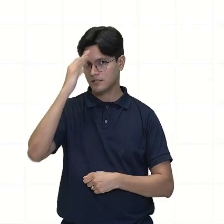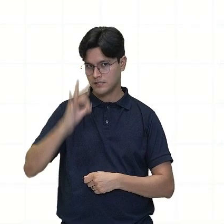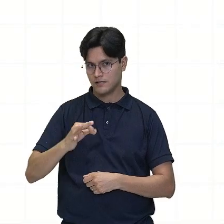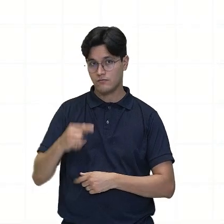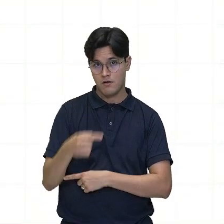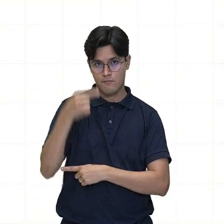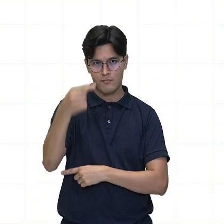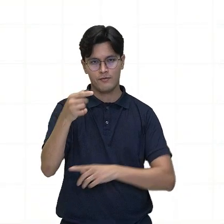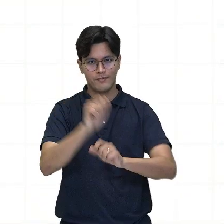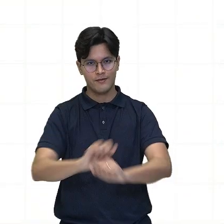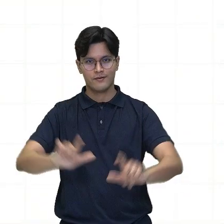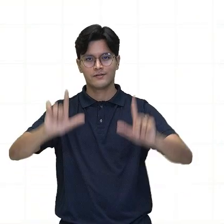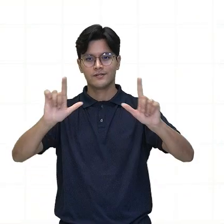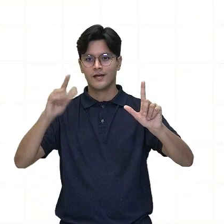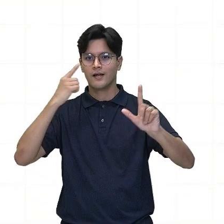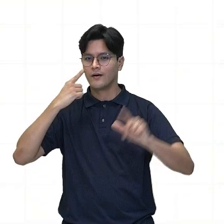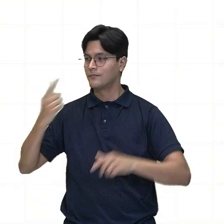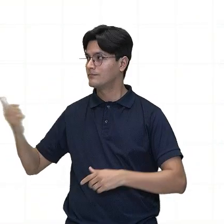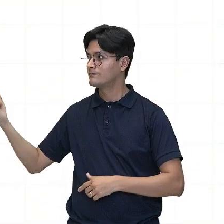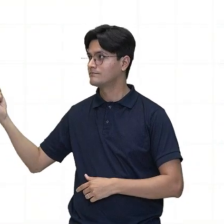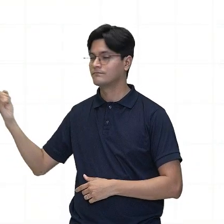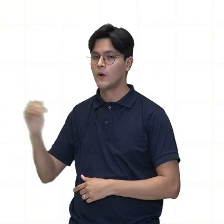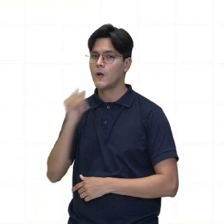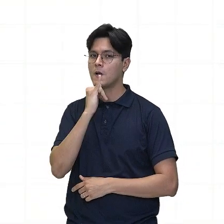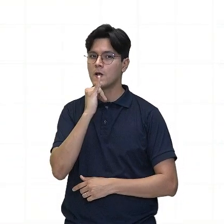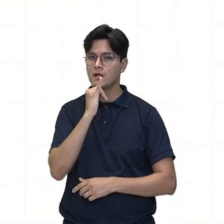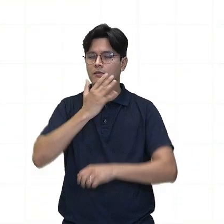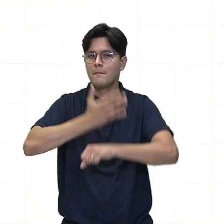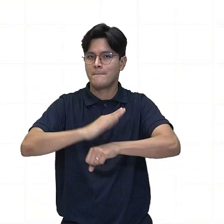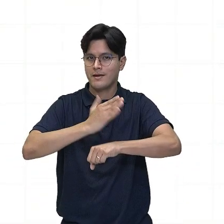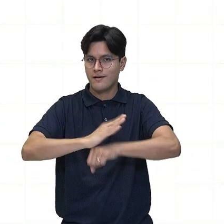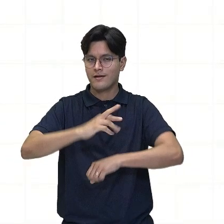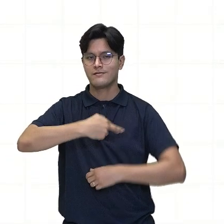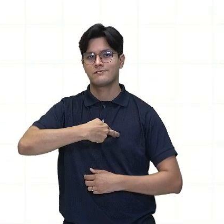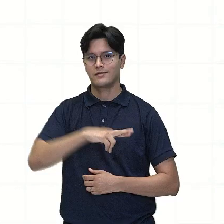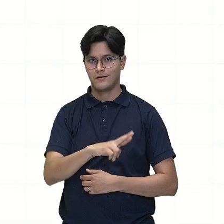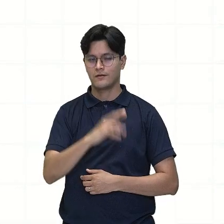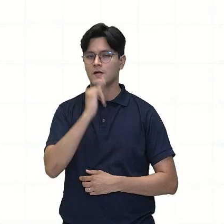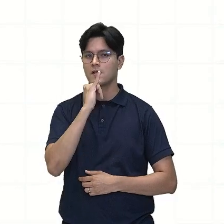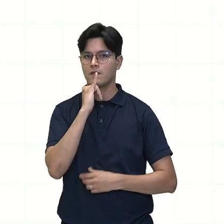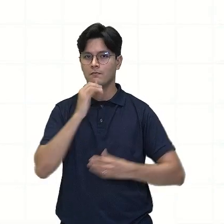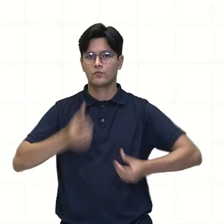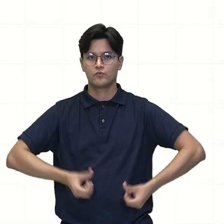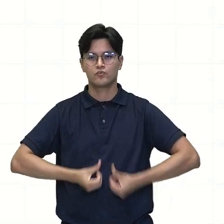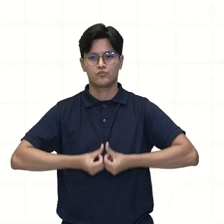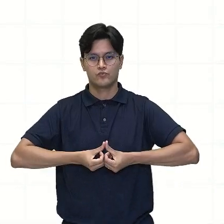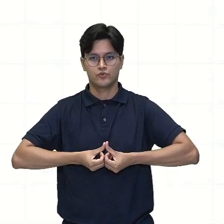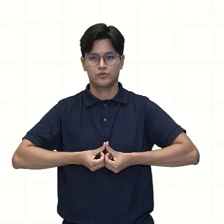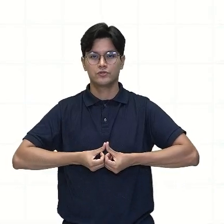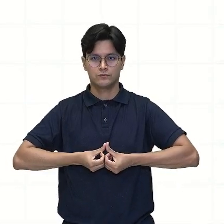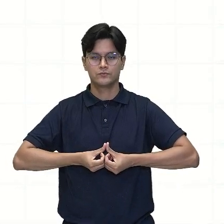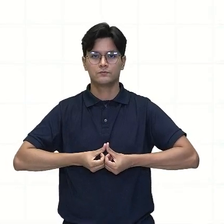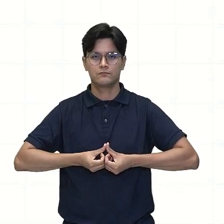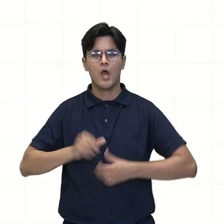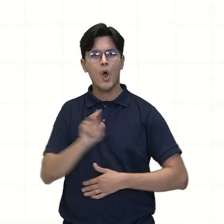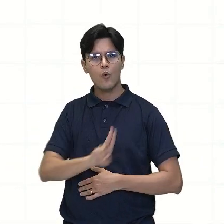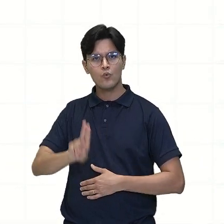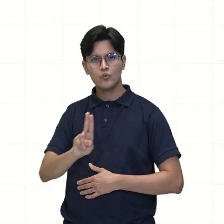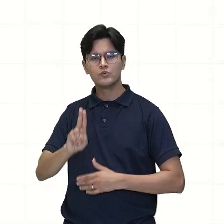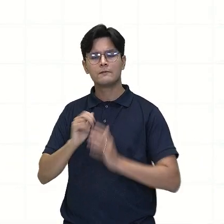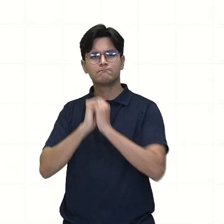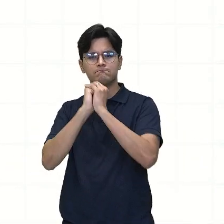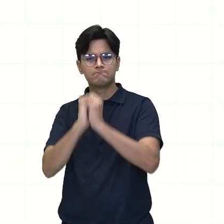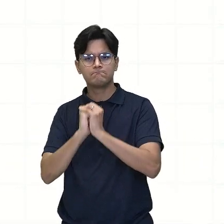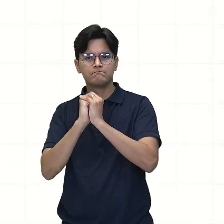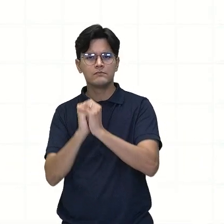nós vamos ver um exemplo de prática religiosa. Por exemplo, no budismo, a oração é um meio de